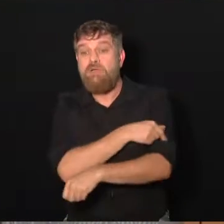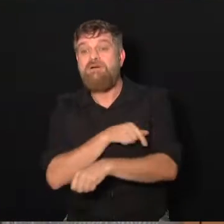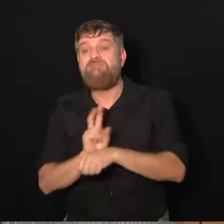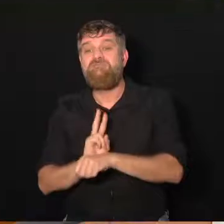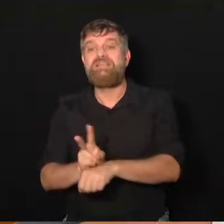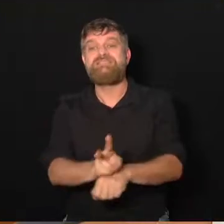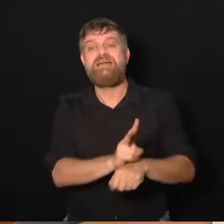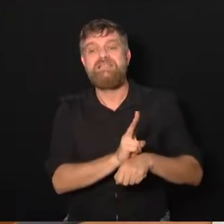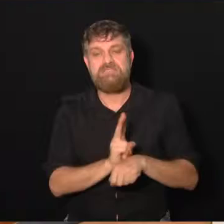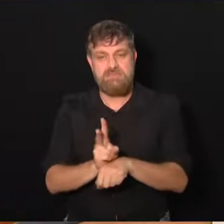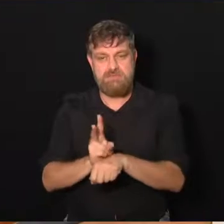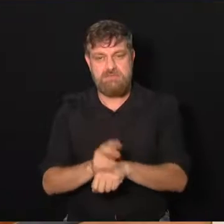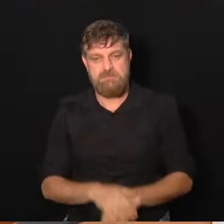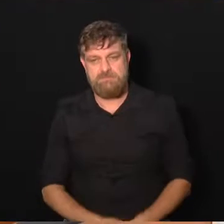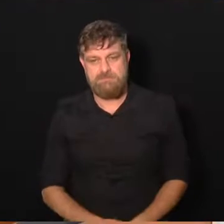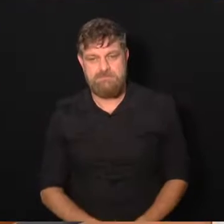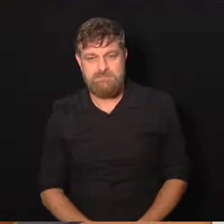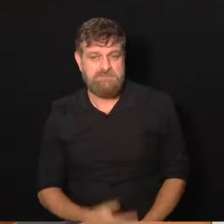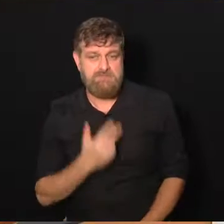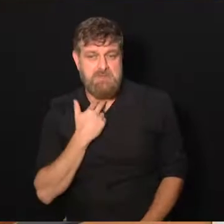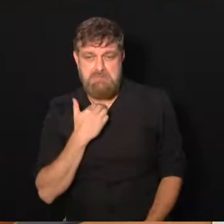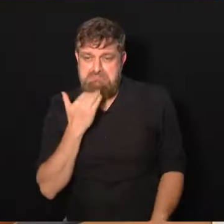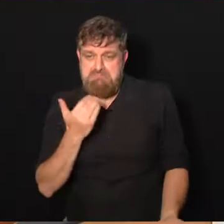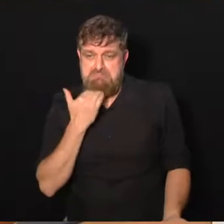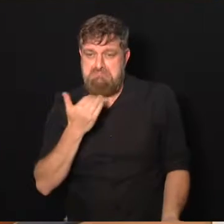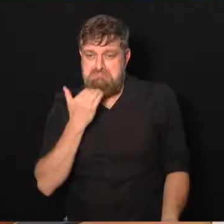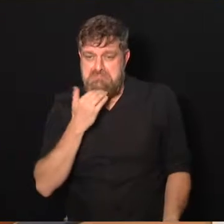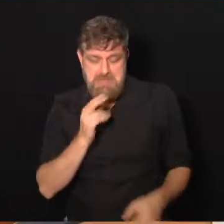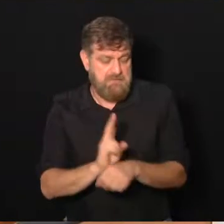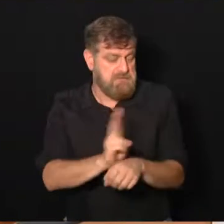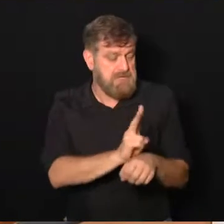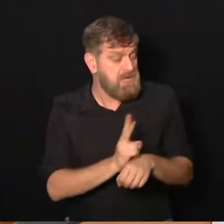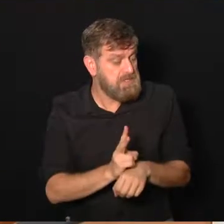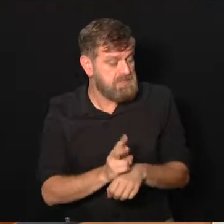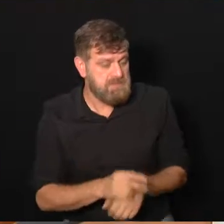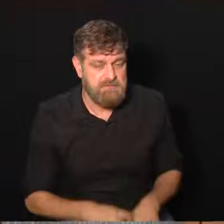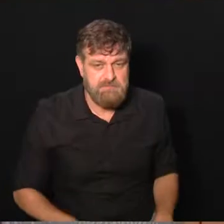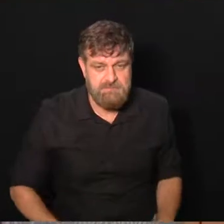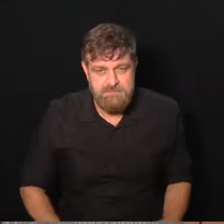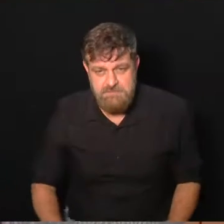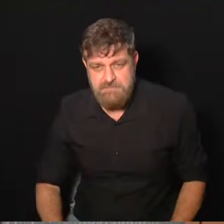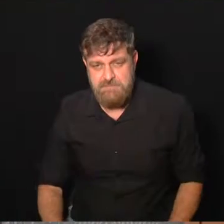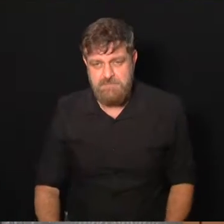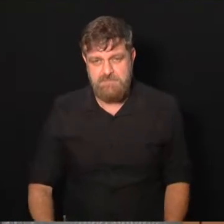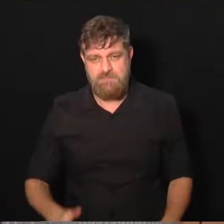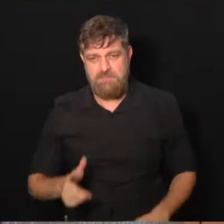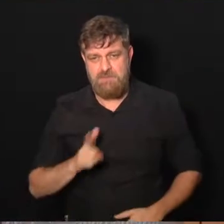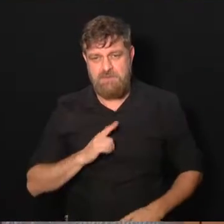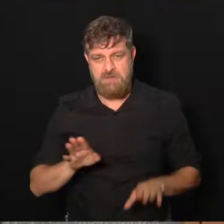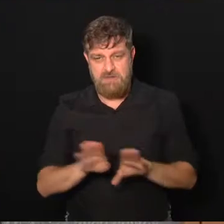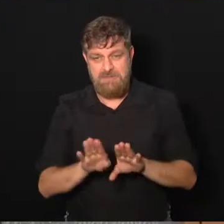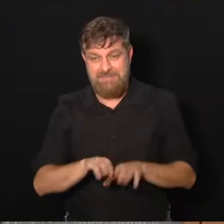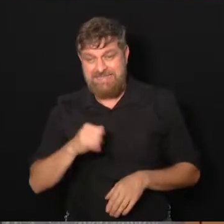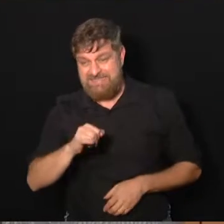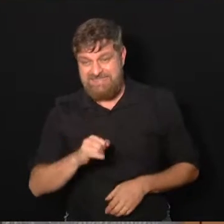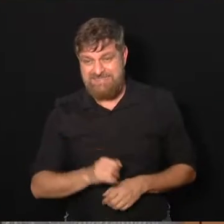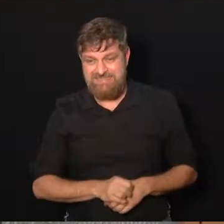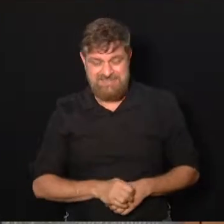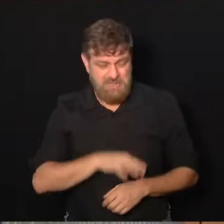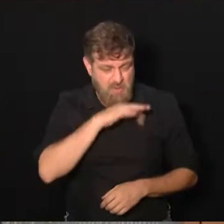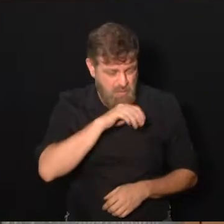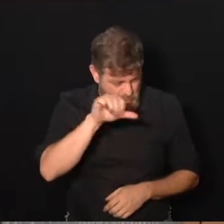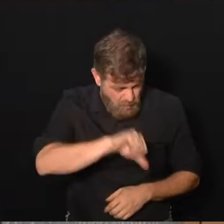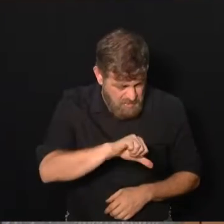Fiscalização. Perfeito. Exatamente. Não adianta fazer se ninguém fiscaliza. Exatamente. E, veja, dependendo das circunstâncias, poderia ser cassado o alvará,